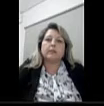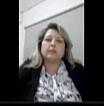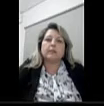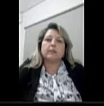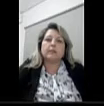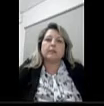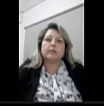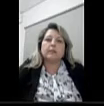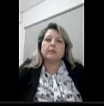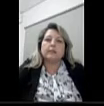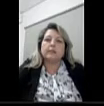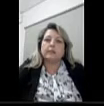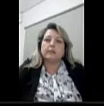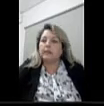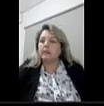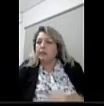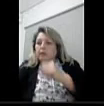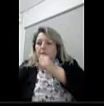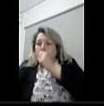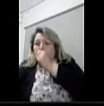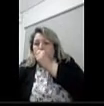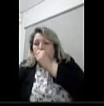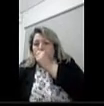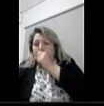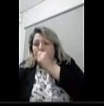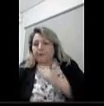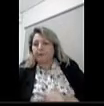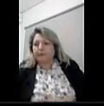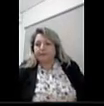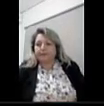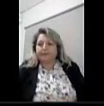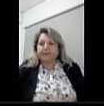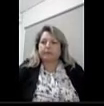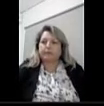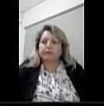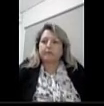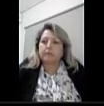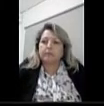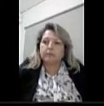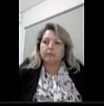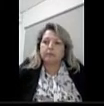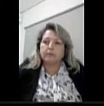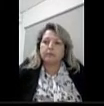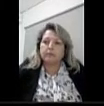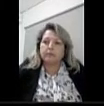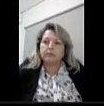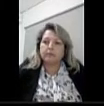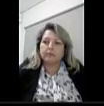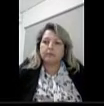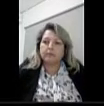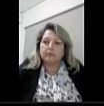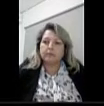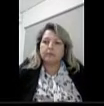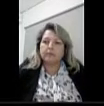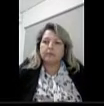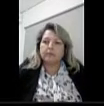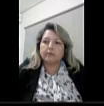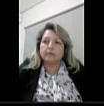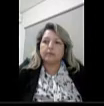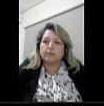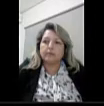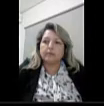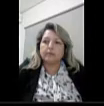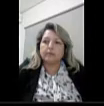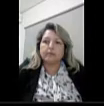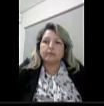precisa de troca, aluno, professor. Então, essa comunicação aluno, professor seria